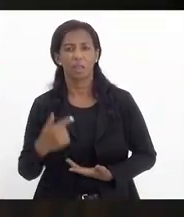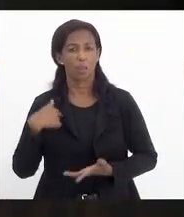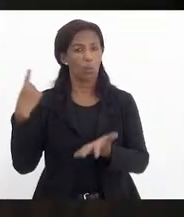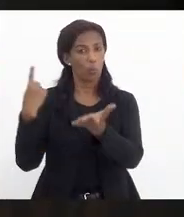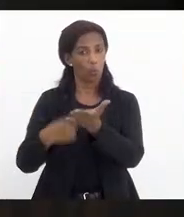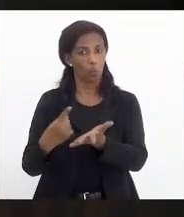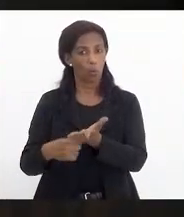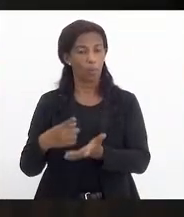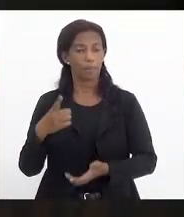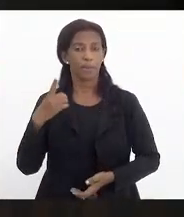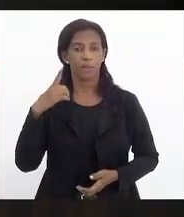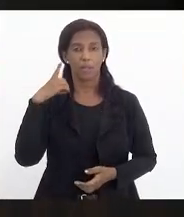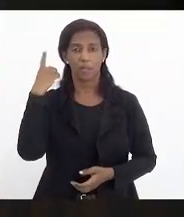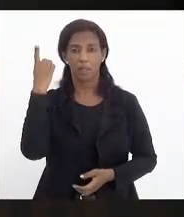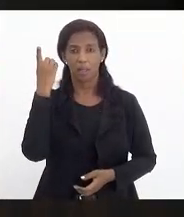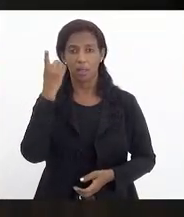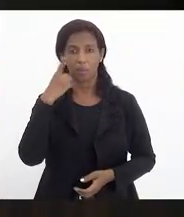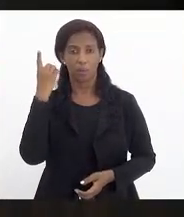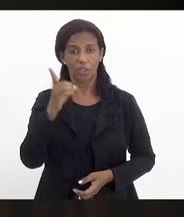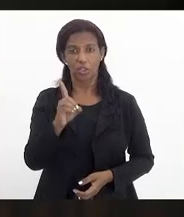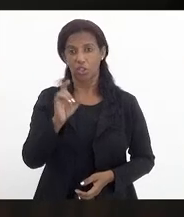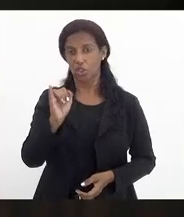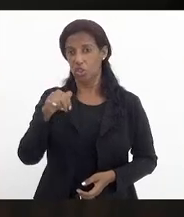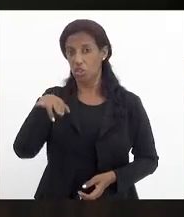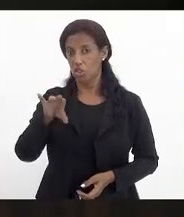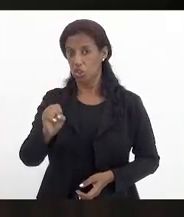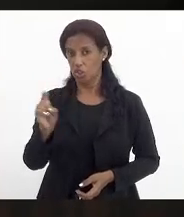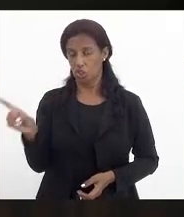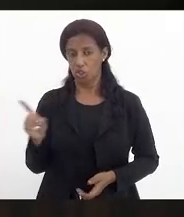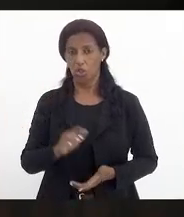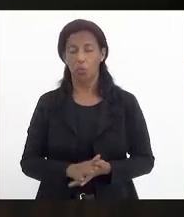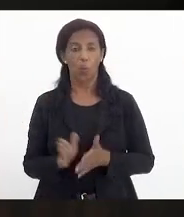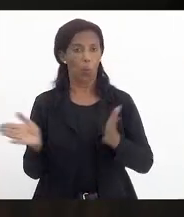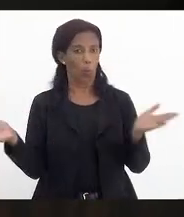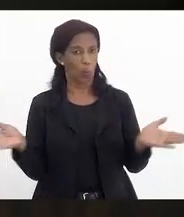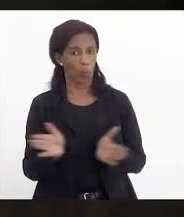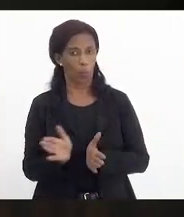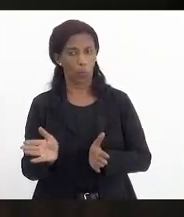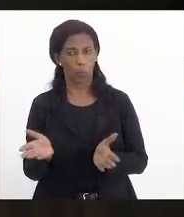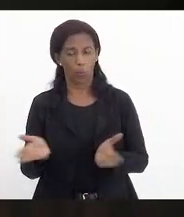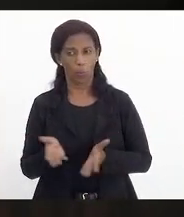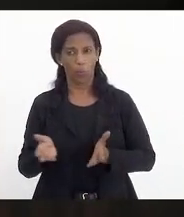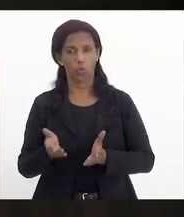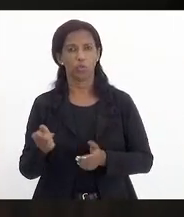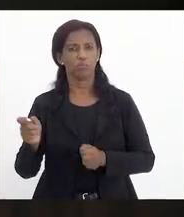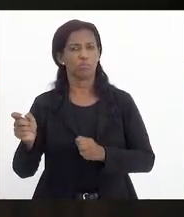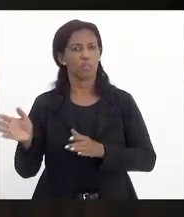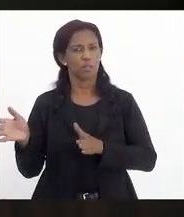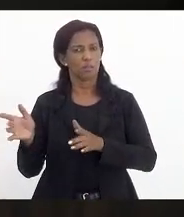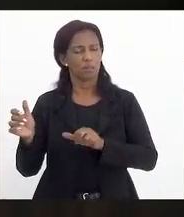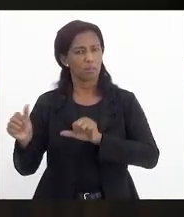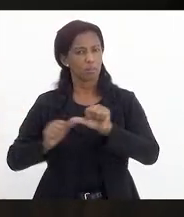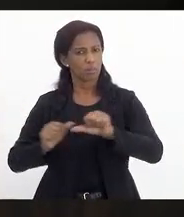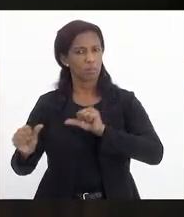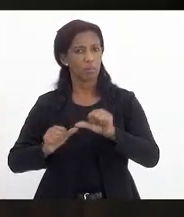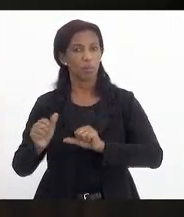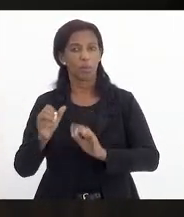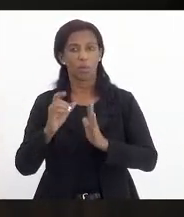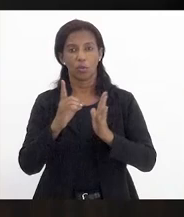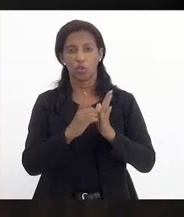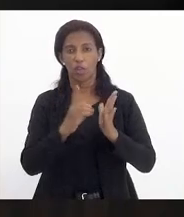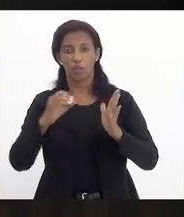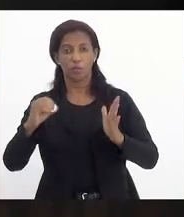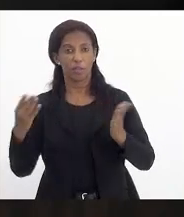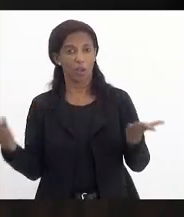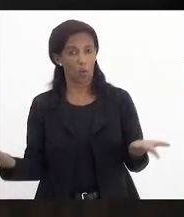combinei com o deputado Marcelo Dino que ele iria dar admissibilidade hoje, que nós rodaríamos um diário oficial hoje. A partir